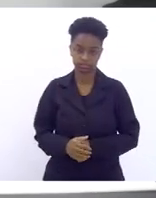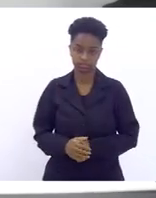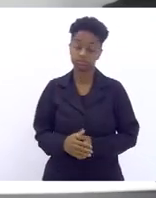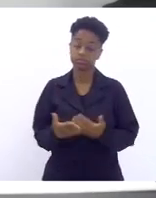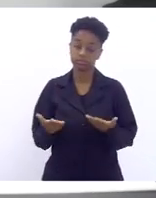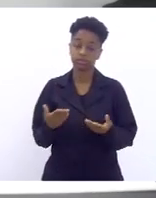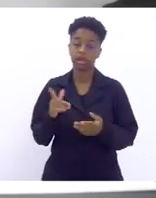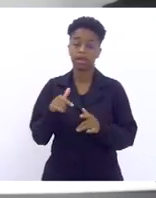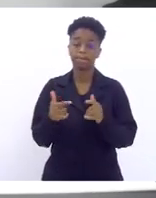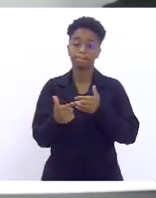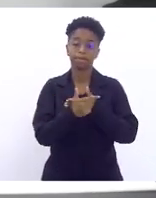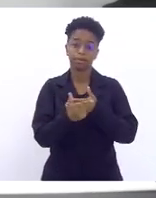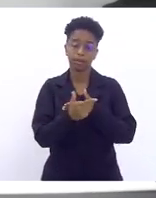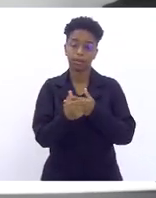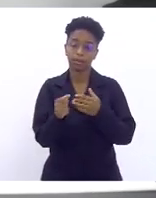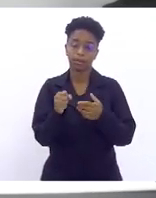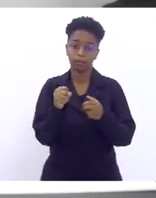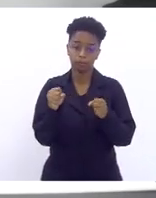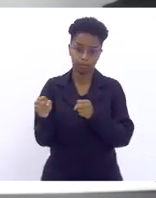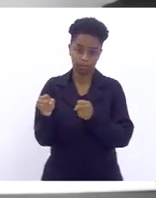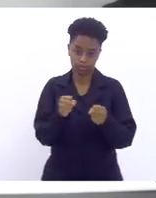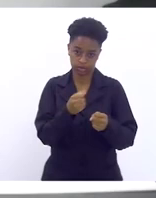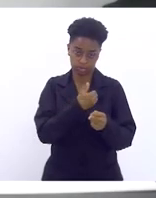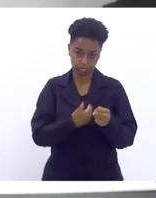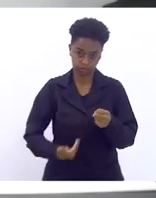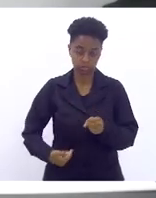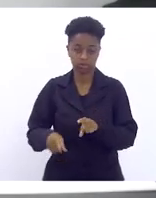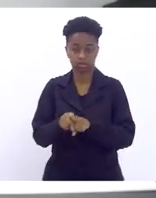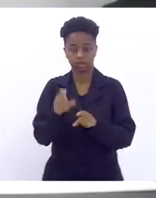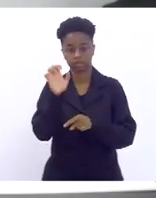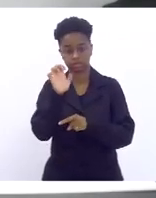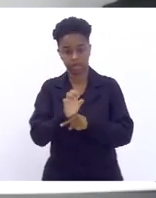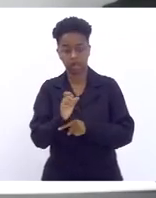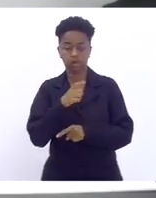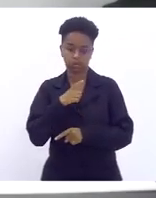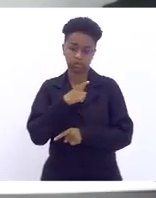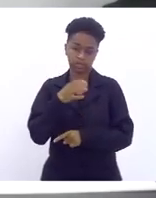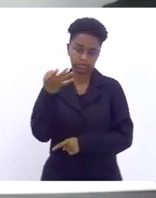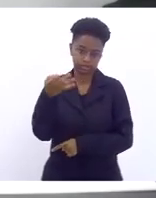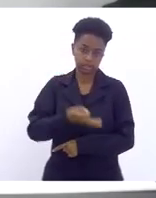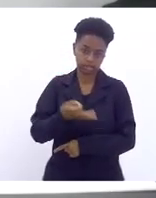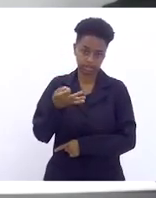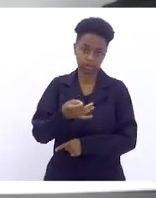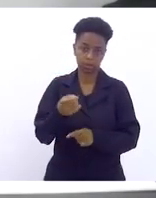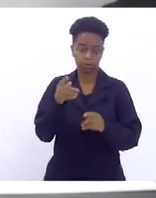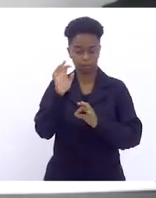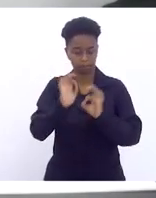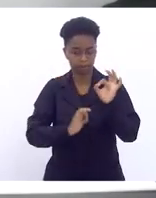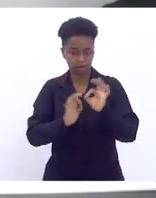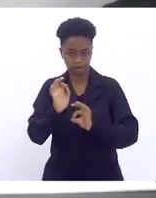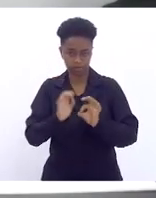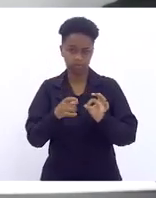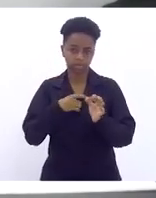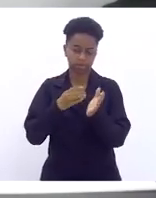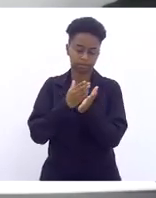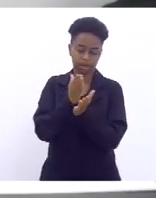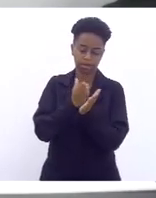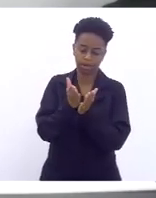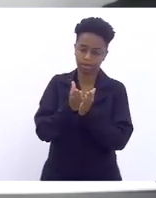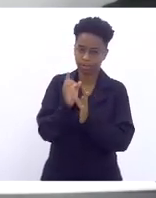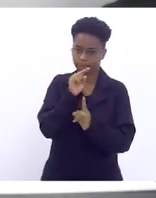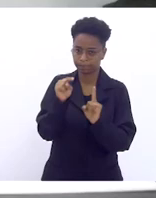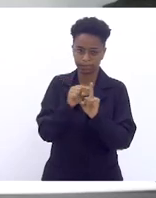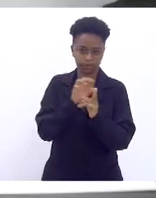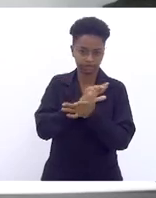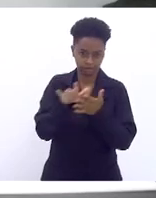do poder público do estado e eu tenho certeza que esse plano aqui tem várias metas mas uma meta